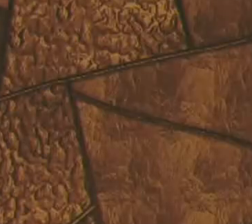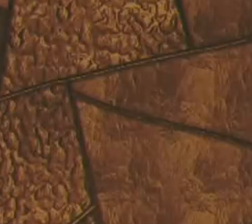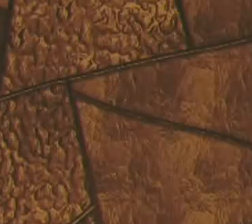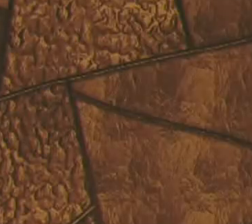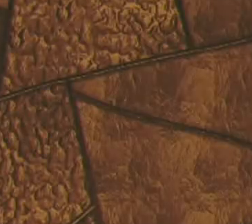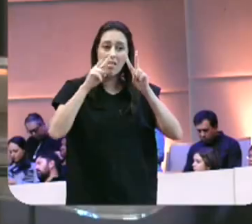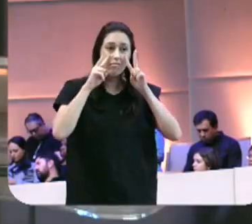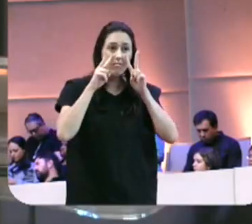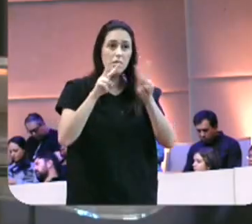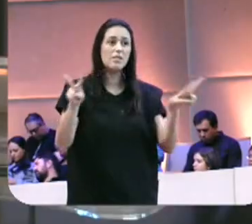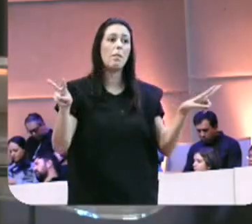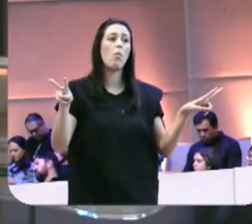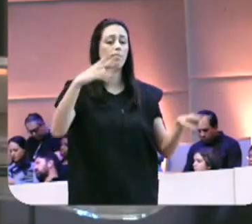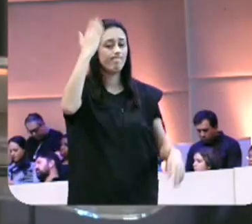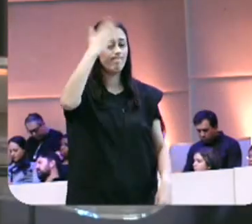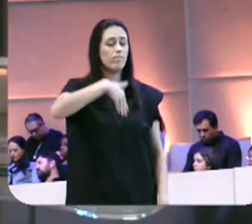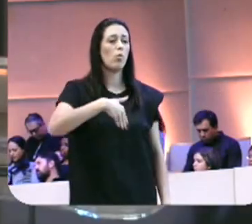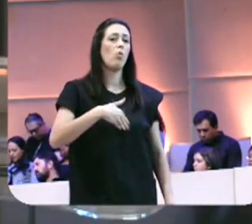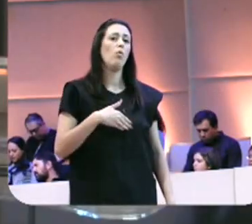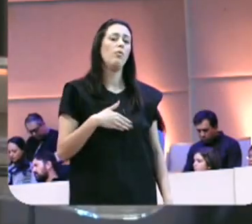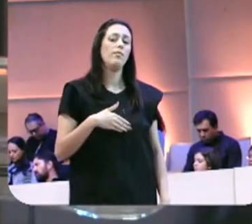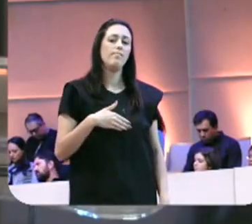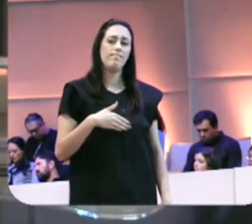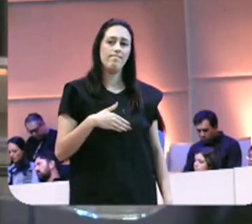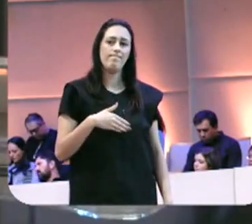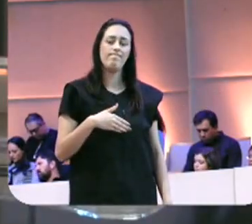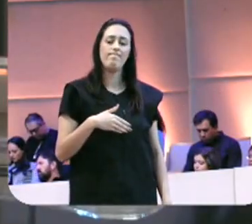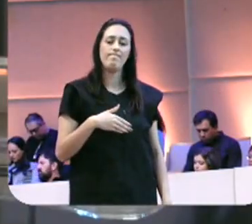testemunhas dessas coisas. Algo que é